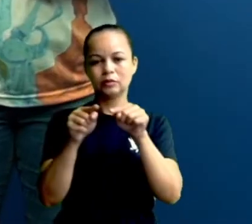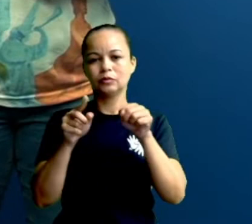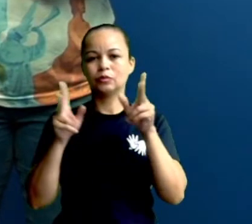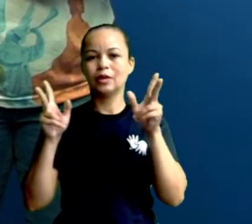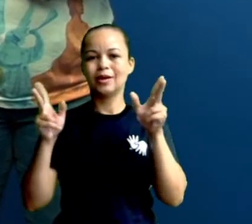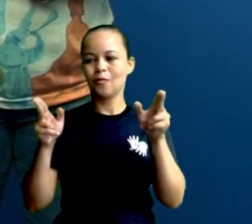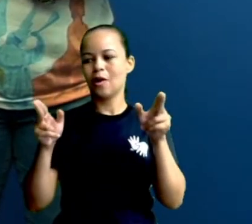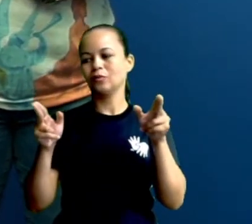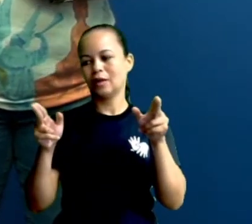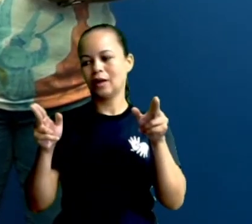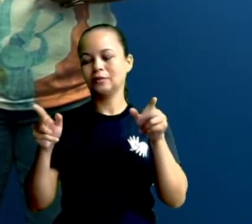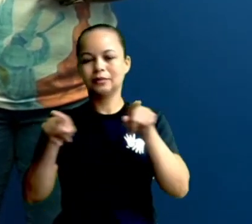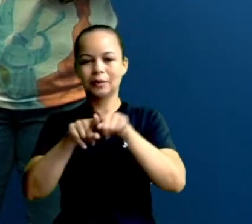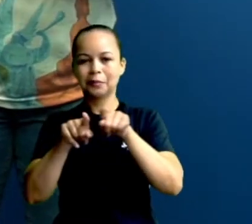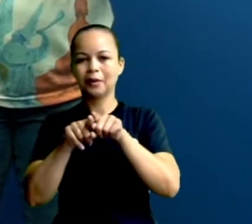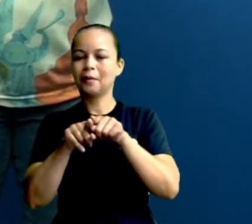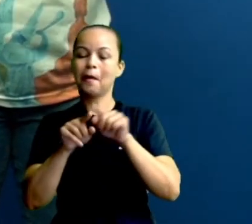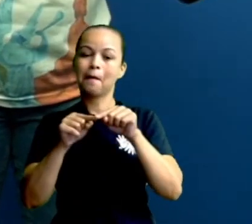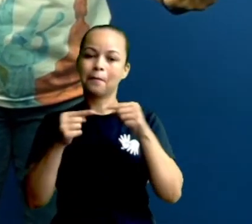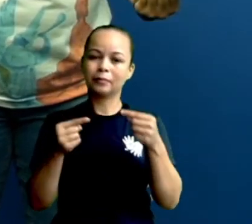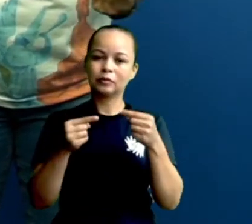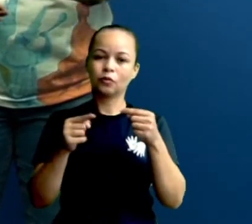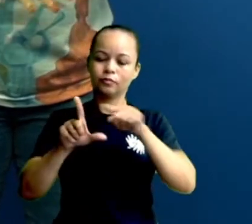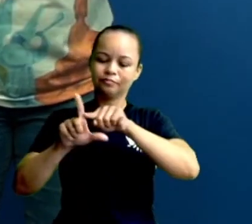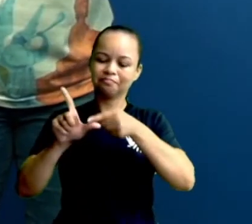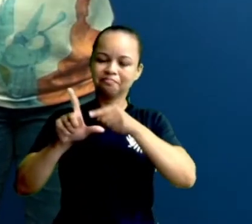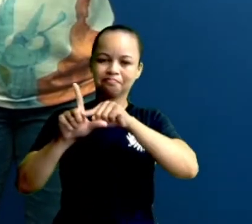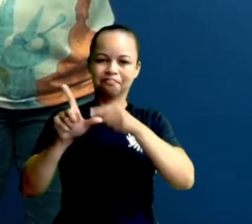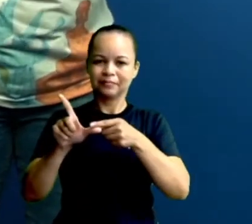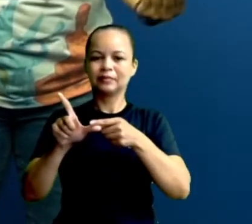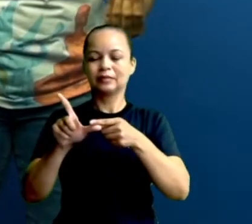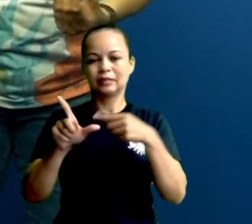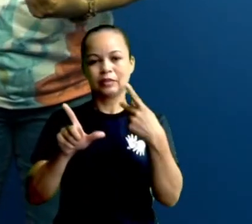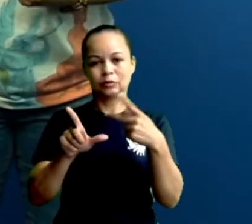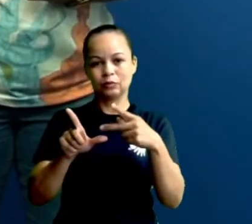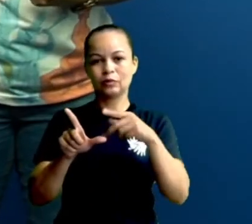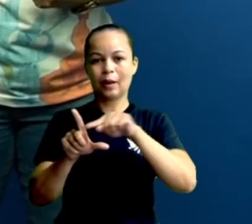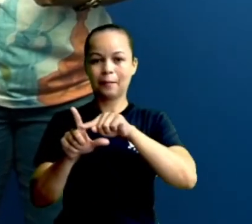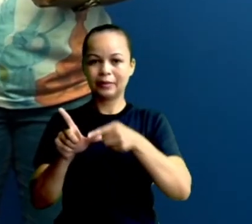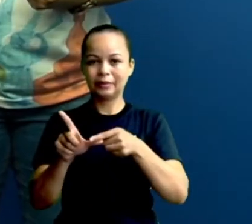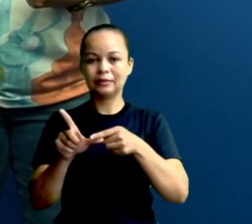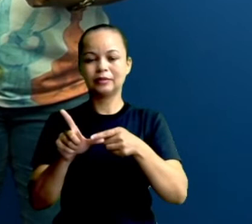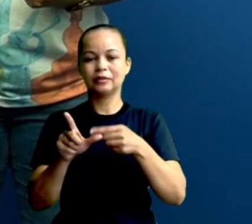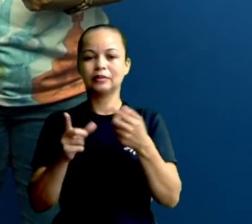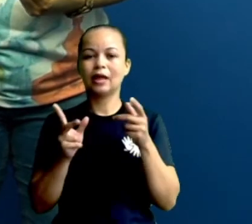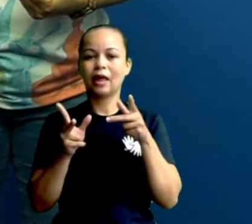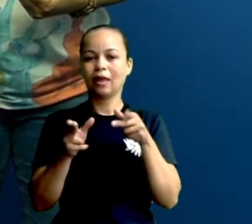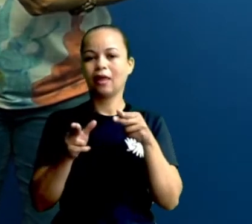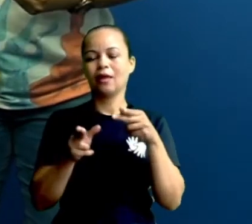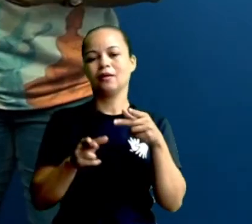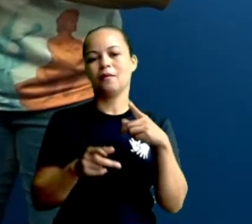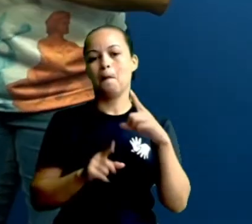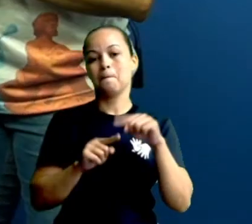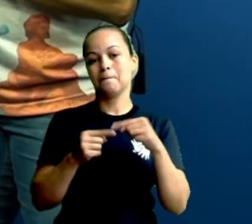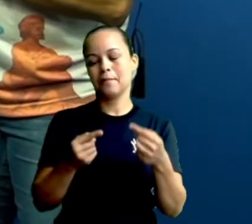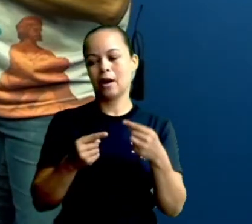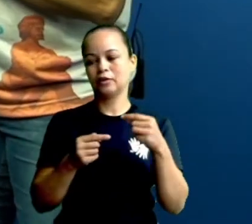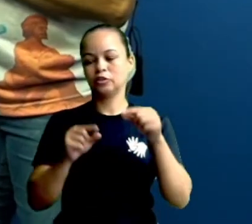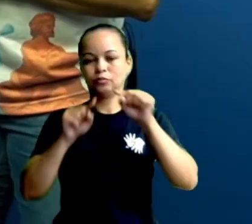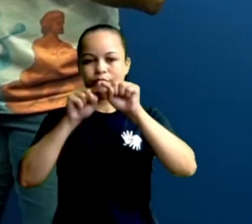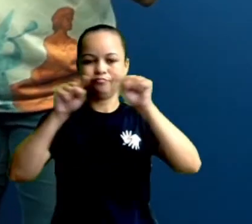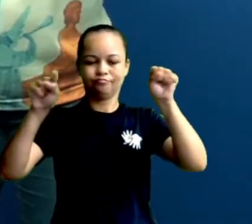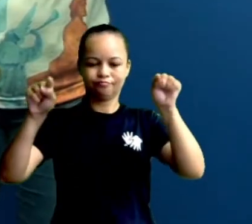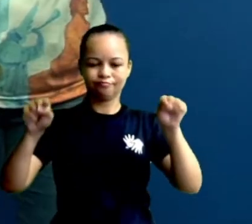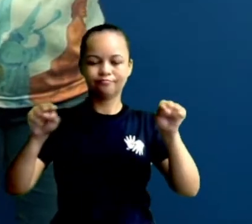tenha a mesma quantidade de ângulos, a mesma quantidade de ângulos, a mesma medida dos ângulos eu tenho, né? Mas eu não